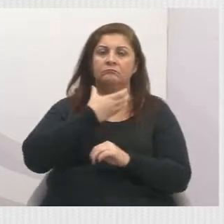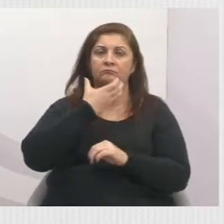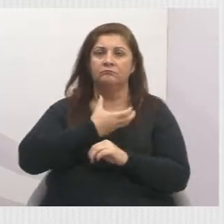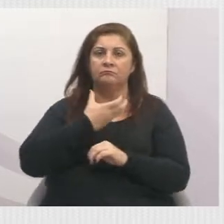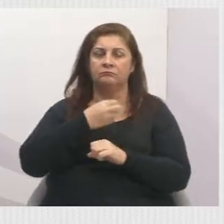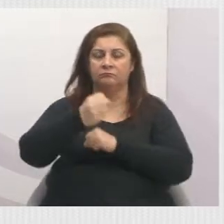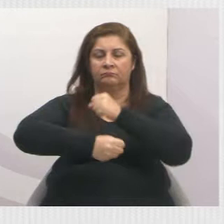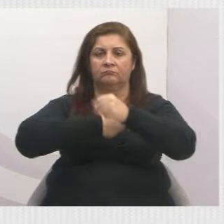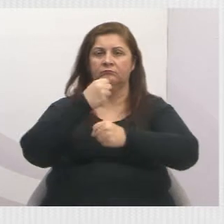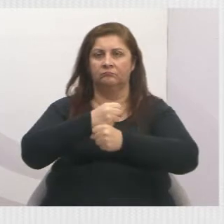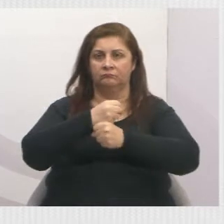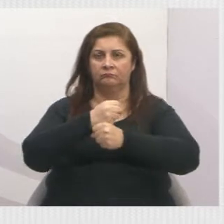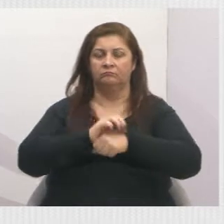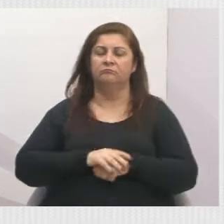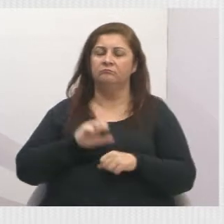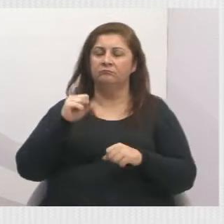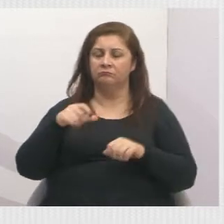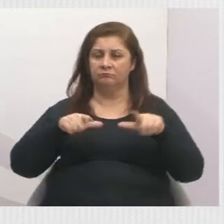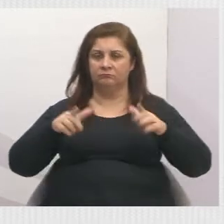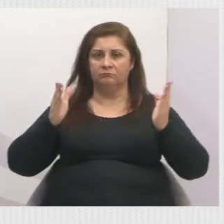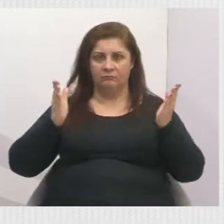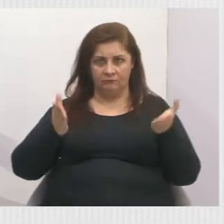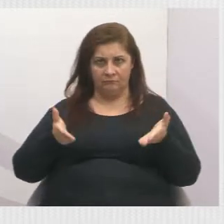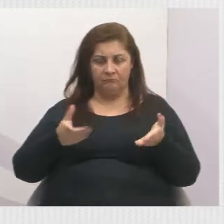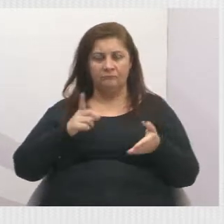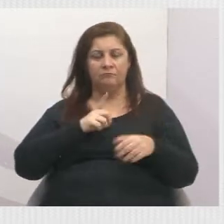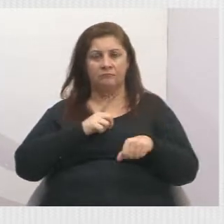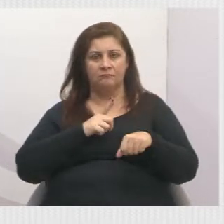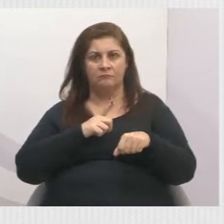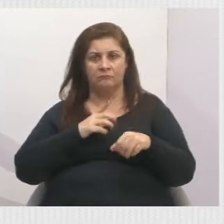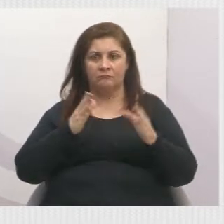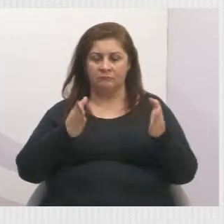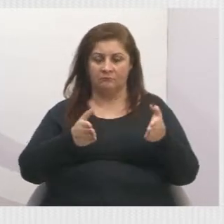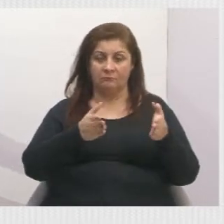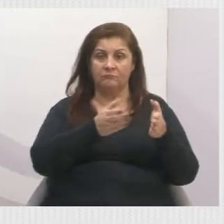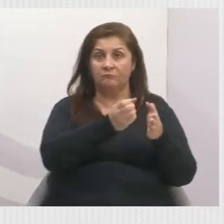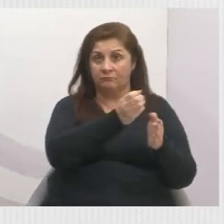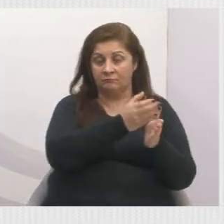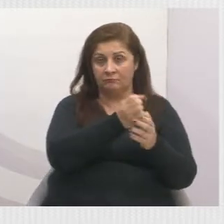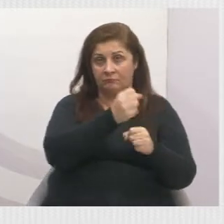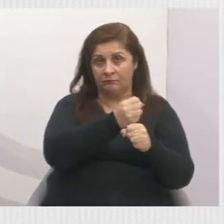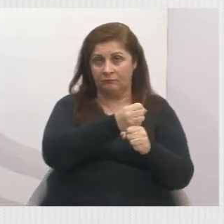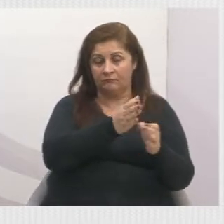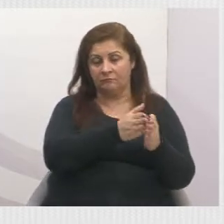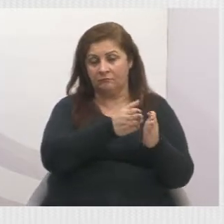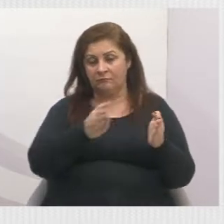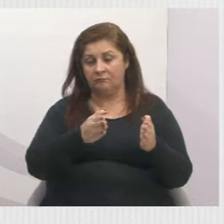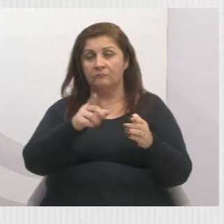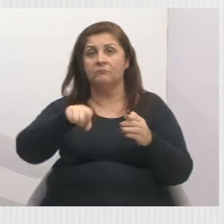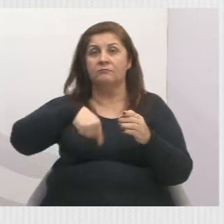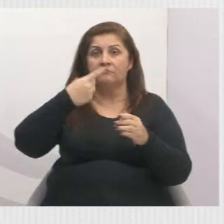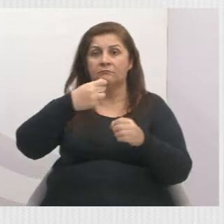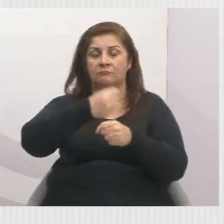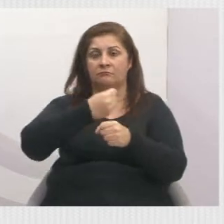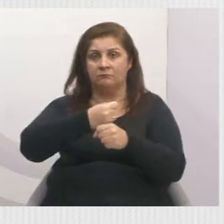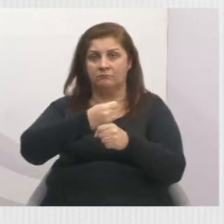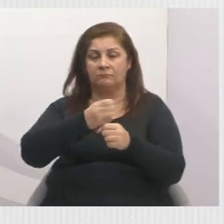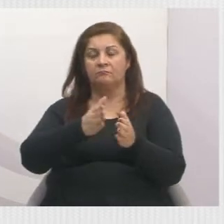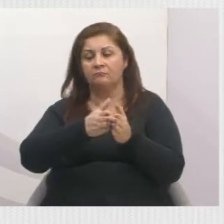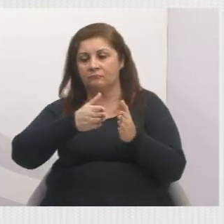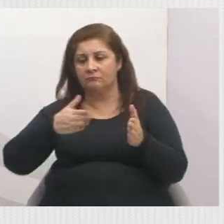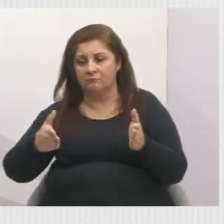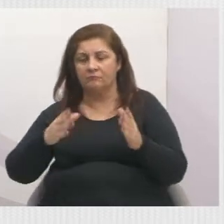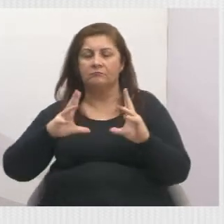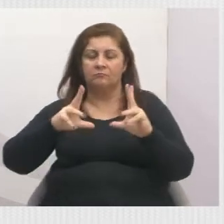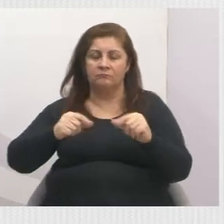31/12/2023. Ou seja, os atuais servidores terão ainda o ano de 2022 e todo o ano de 2023 para verificar o